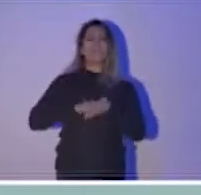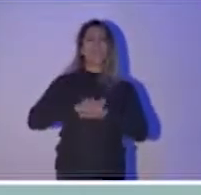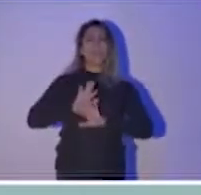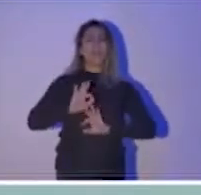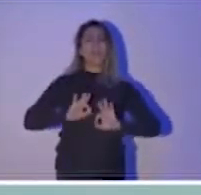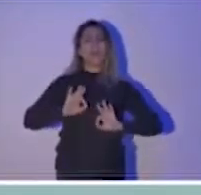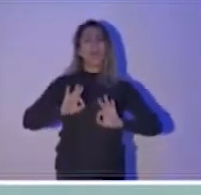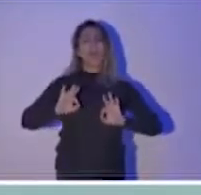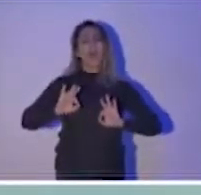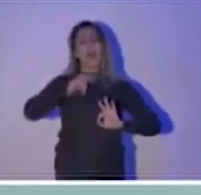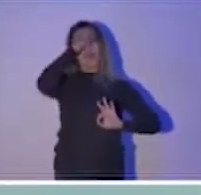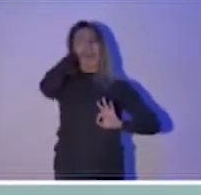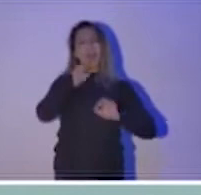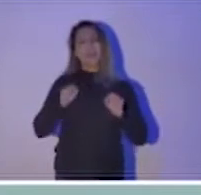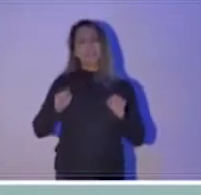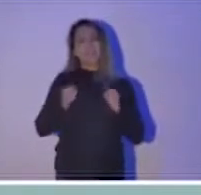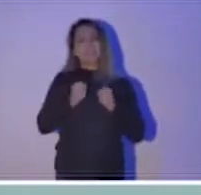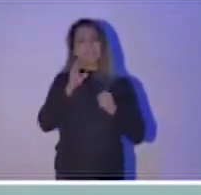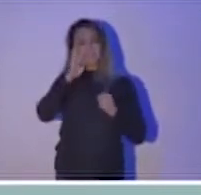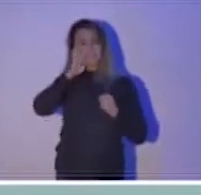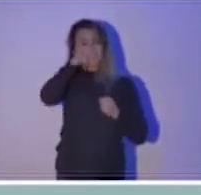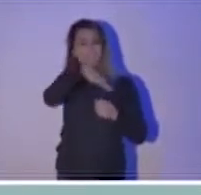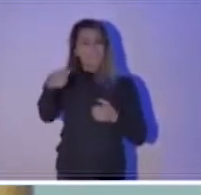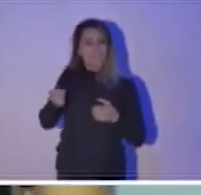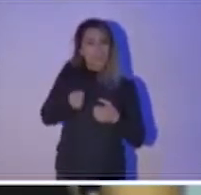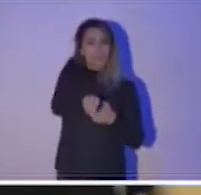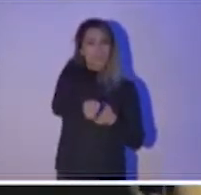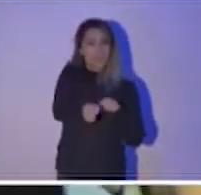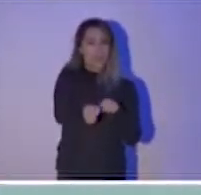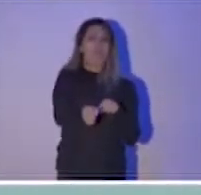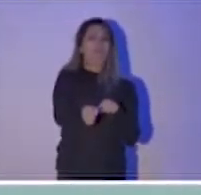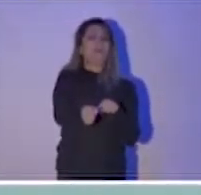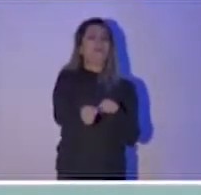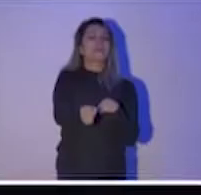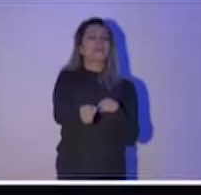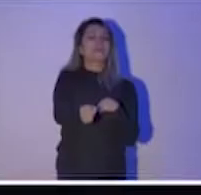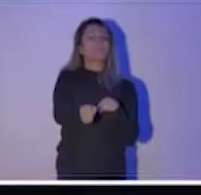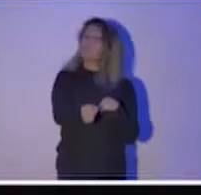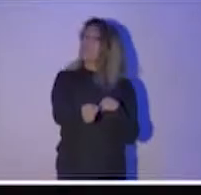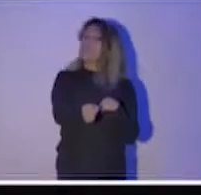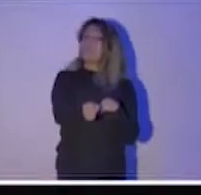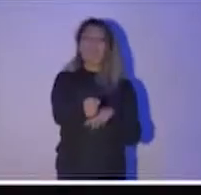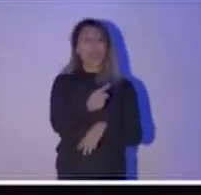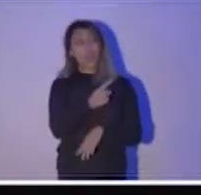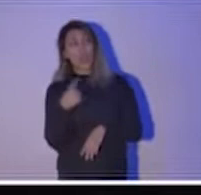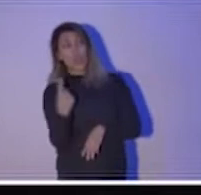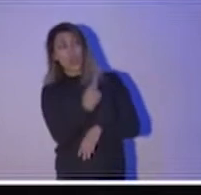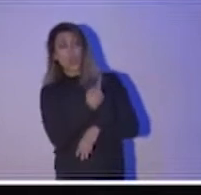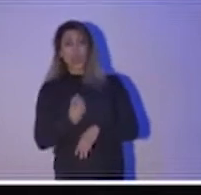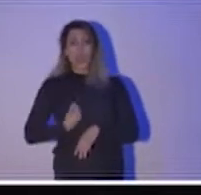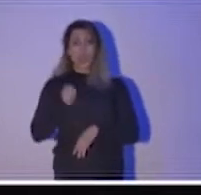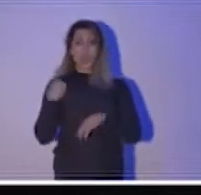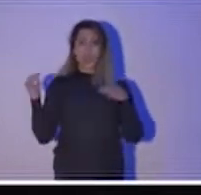tarefa para pessoas que não desistem nunca. Ela é uma tarefa para muita gente. Nós estamos aqui porque, como o Denis